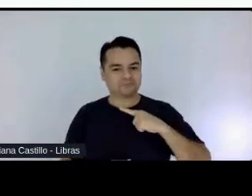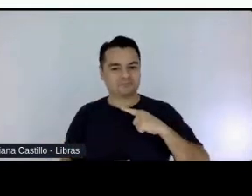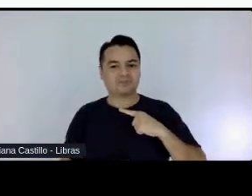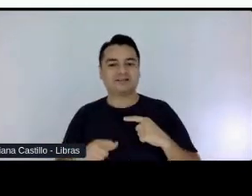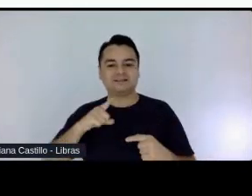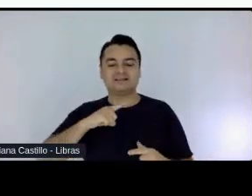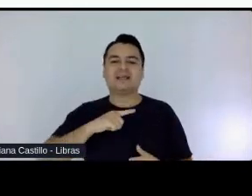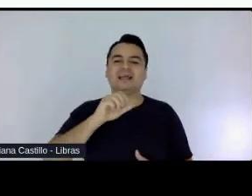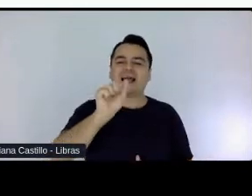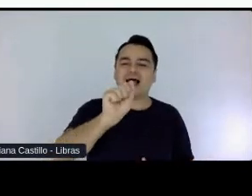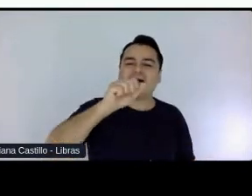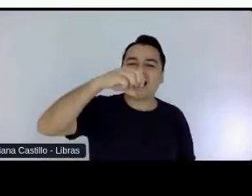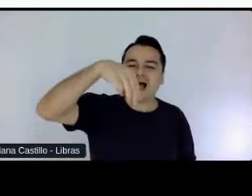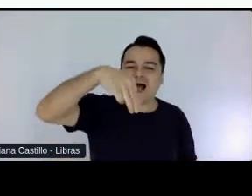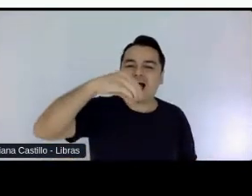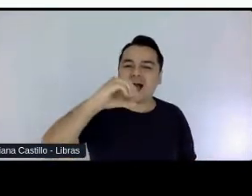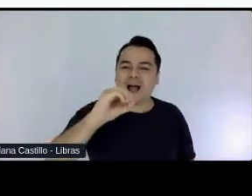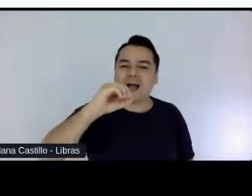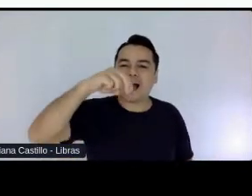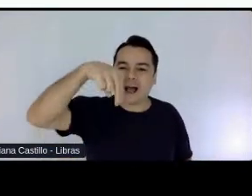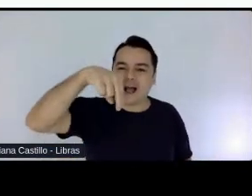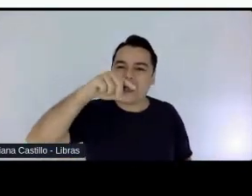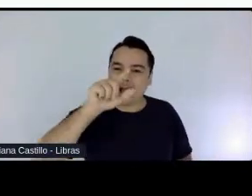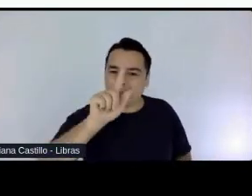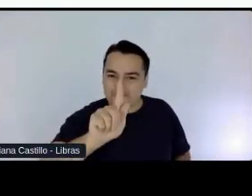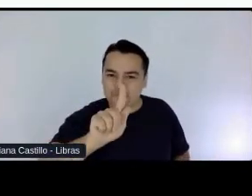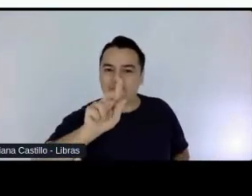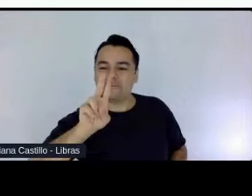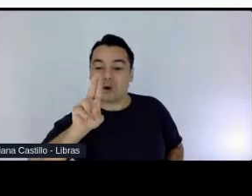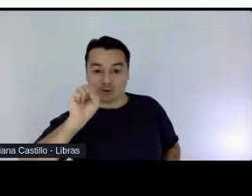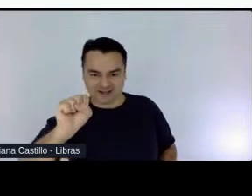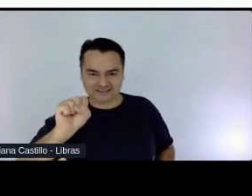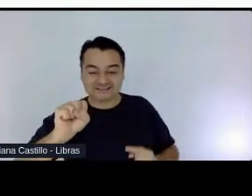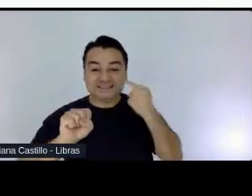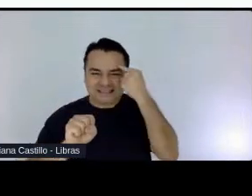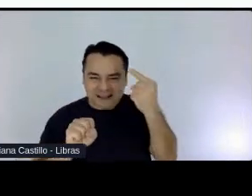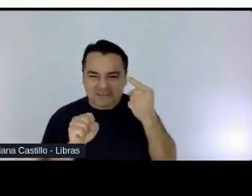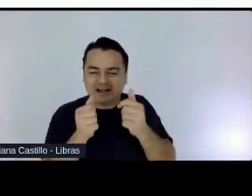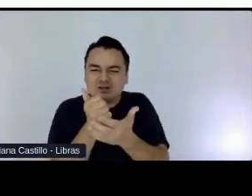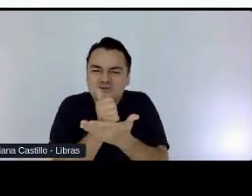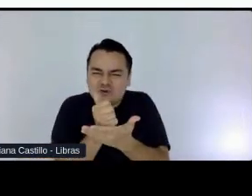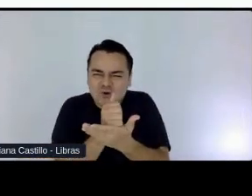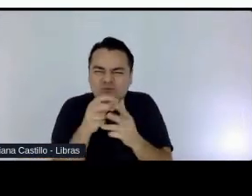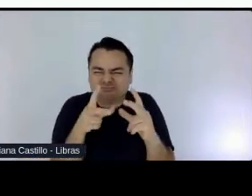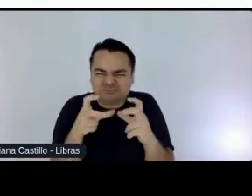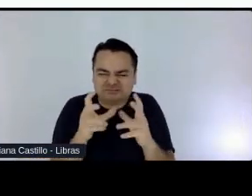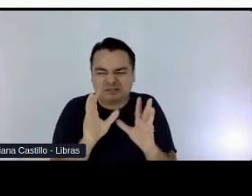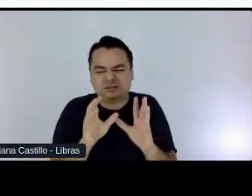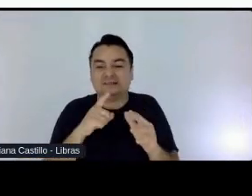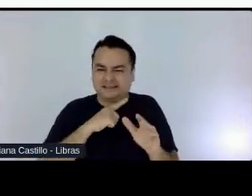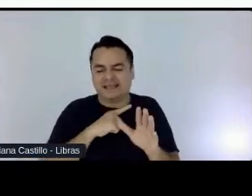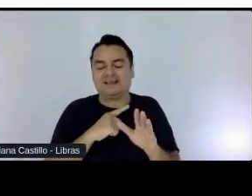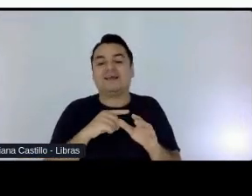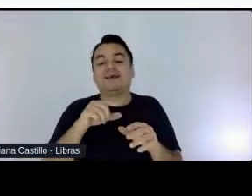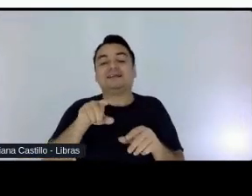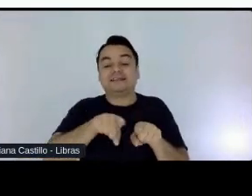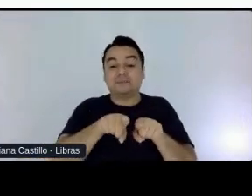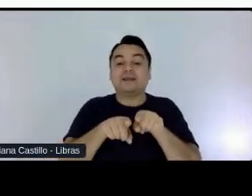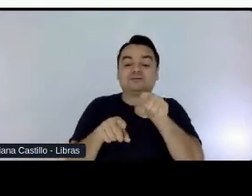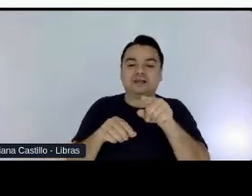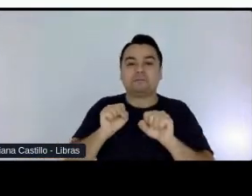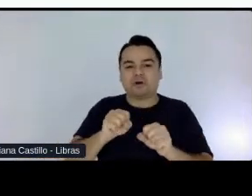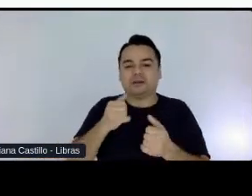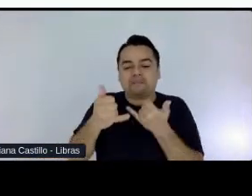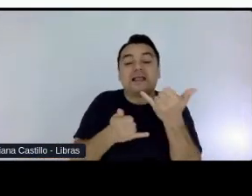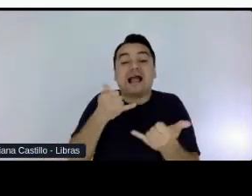Among Us, né? Que ele lembra aquele detetive, né? Que você dá uma piscadinha, você mata outra pessoa, depois você se reúne